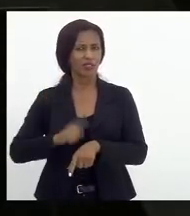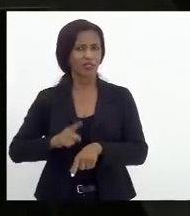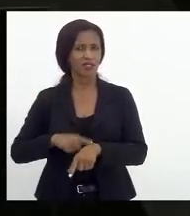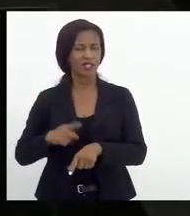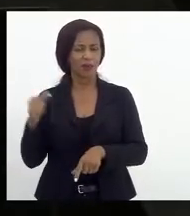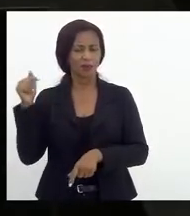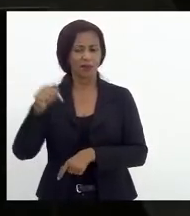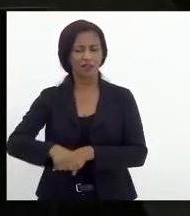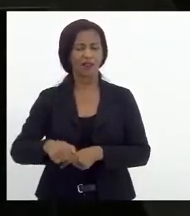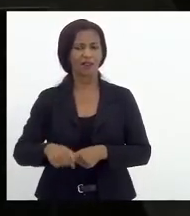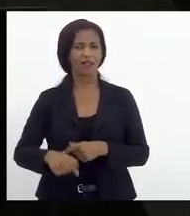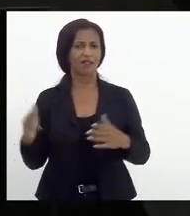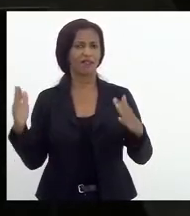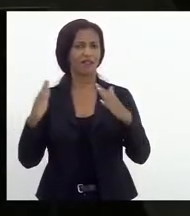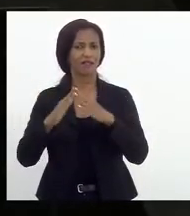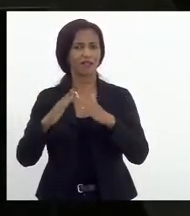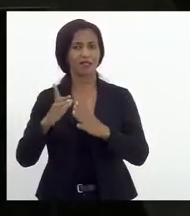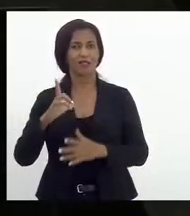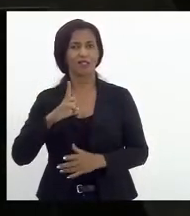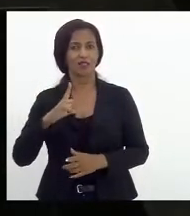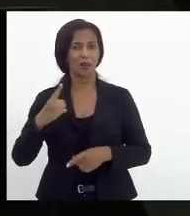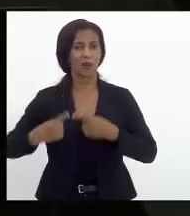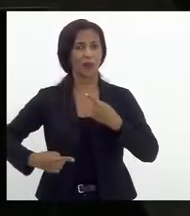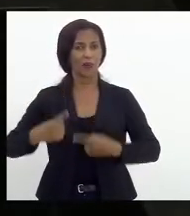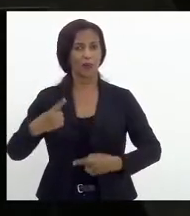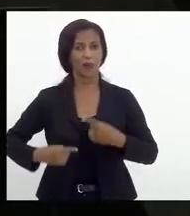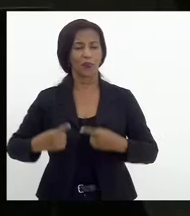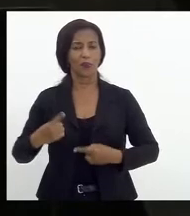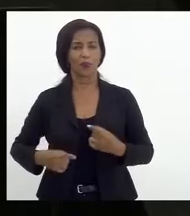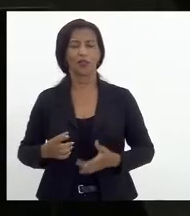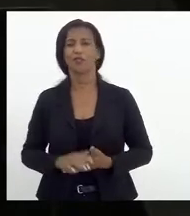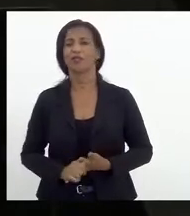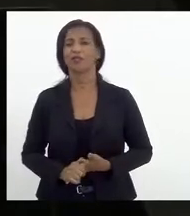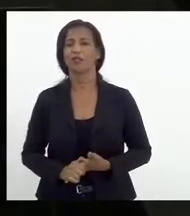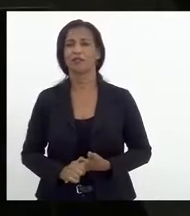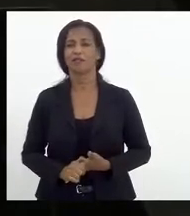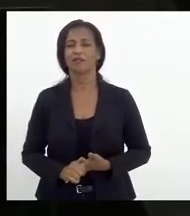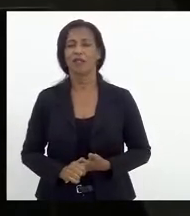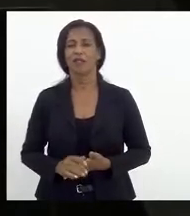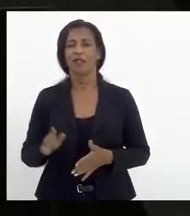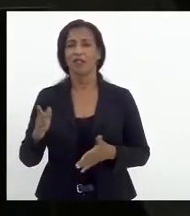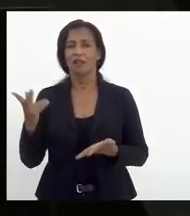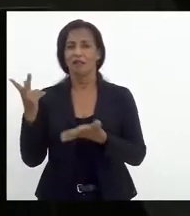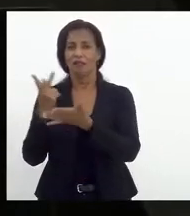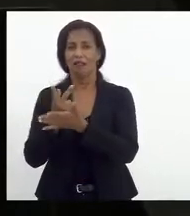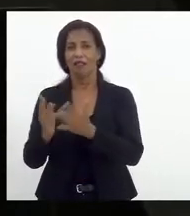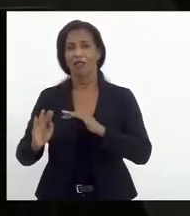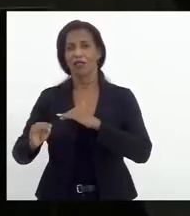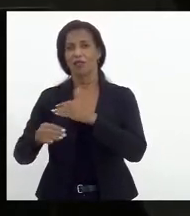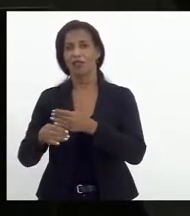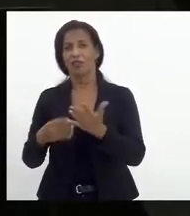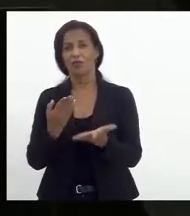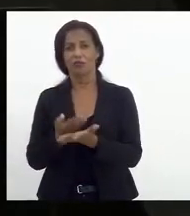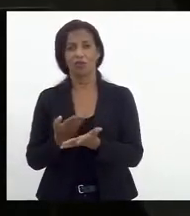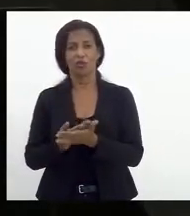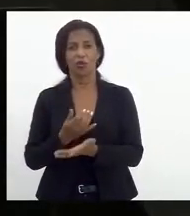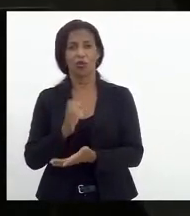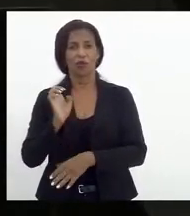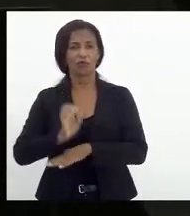aqui no plenário desta casa tivemos que enfrentar uma política absolutamente desarrazoada de fechamento de escolas no Rio de